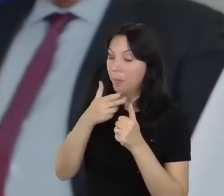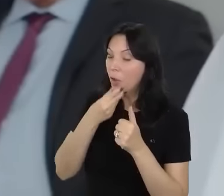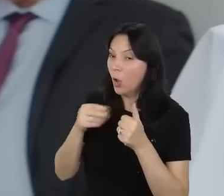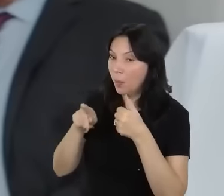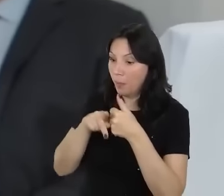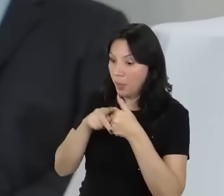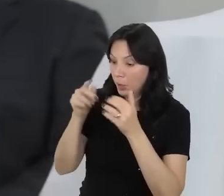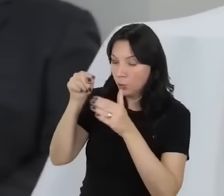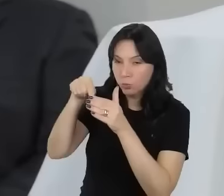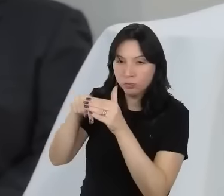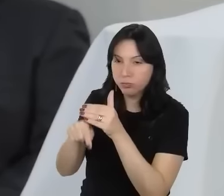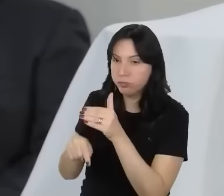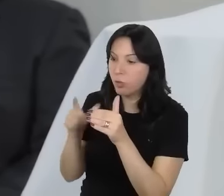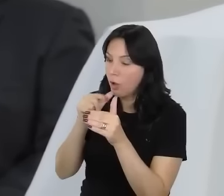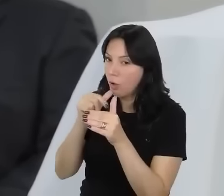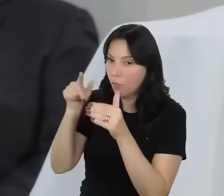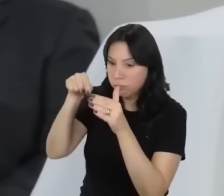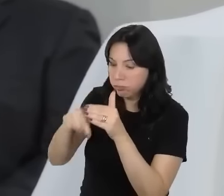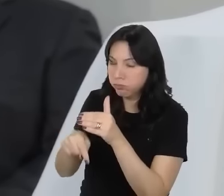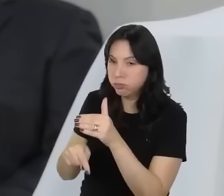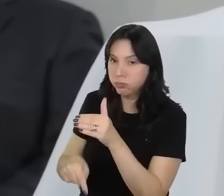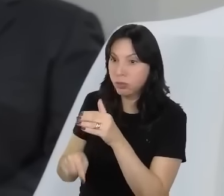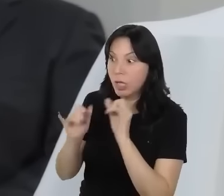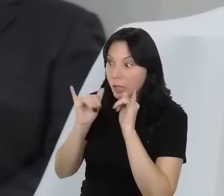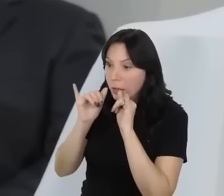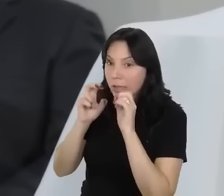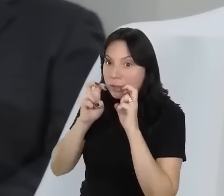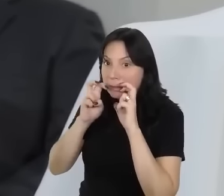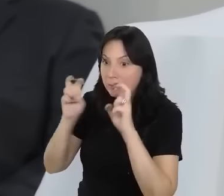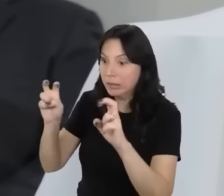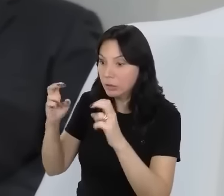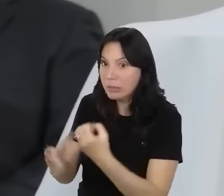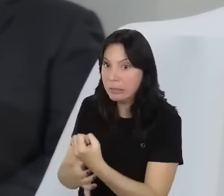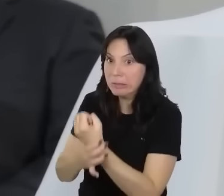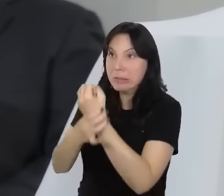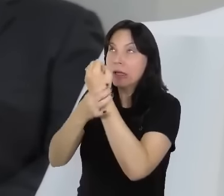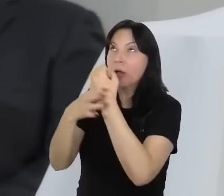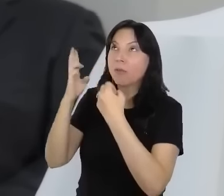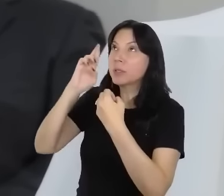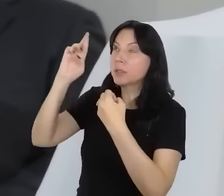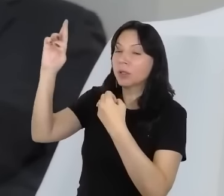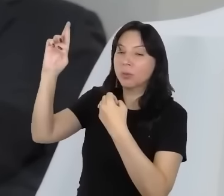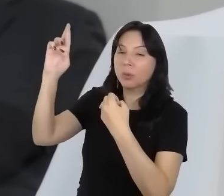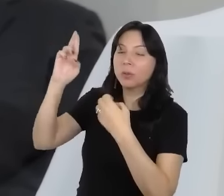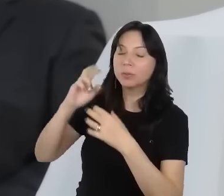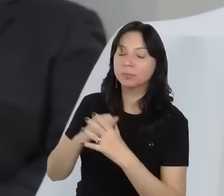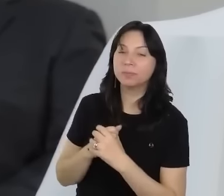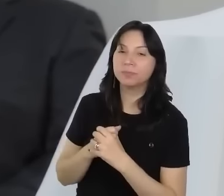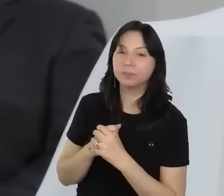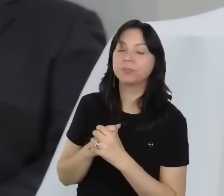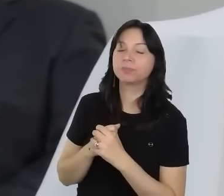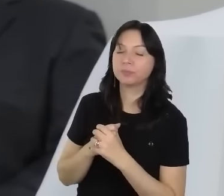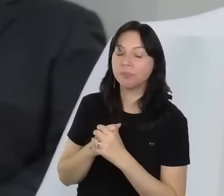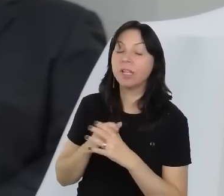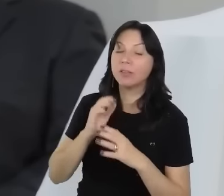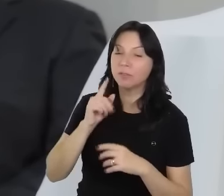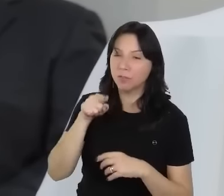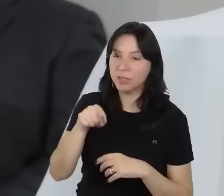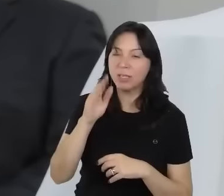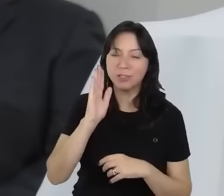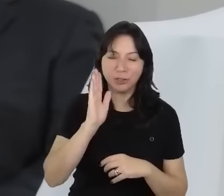salva-me senhor você já teve numa circunstância da Vida em que a única coisa que você soube dizer é salva-me